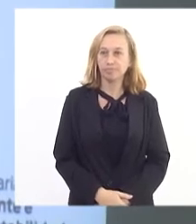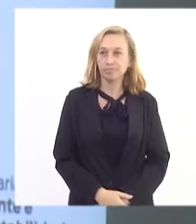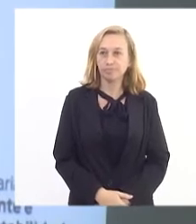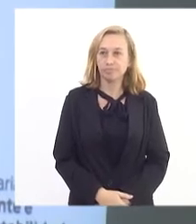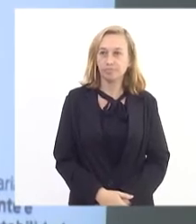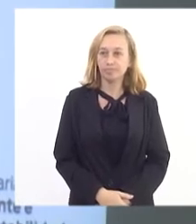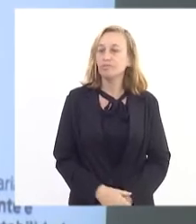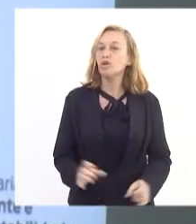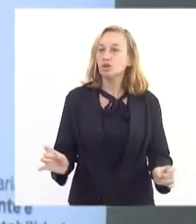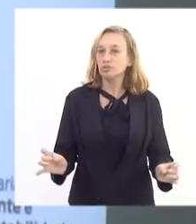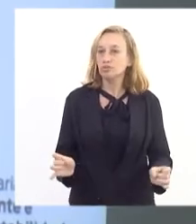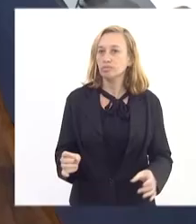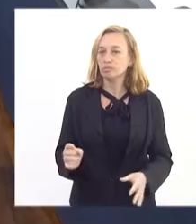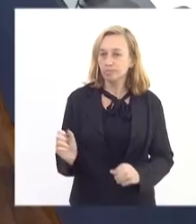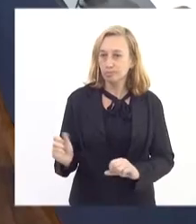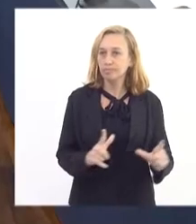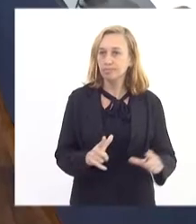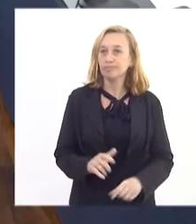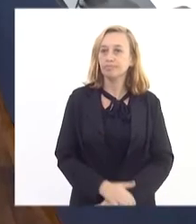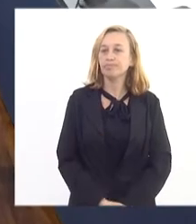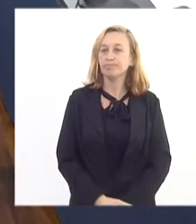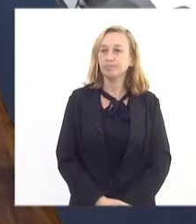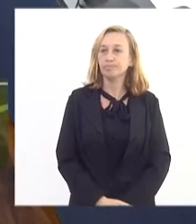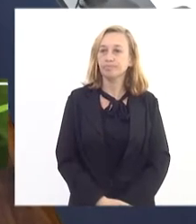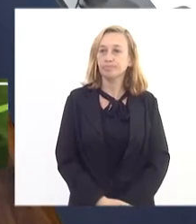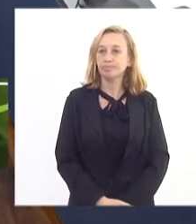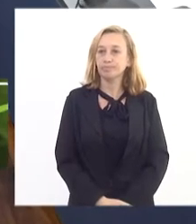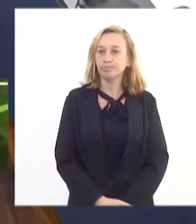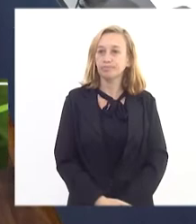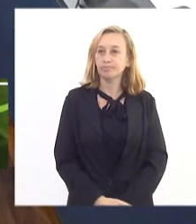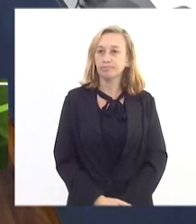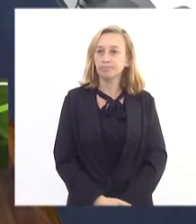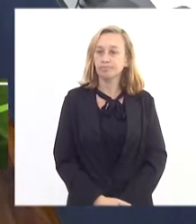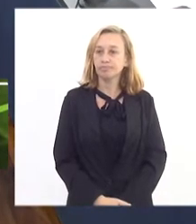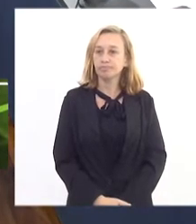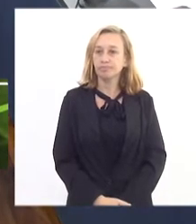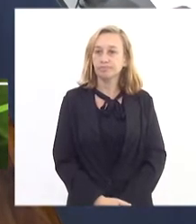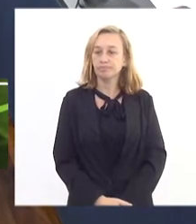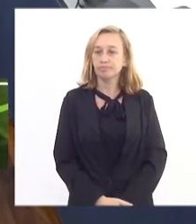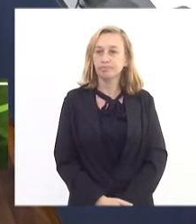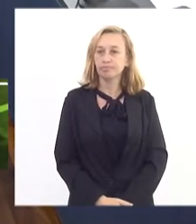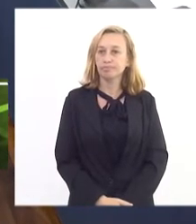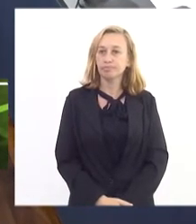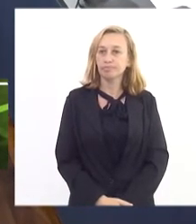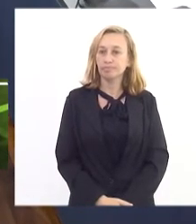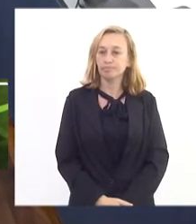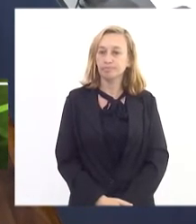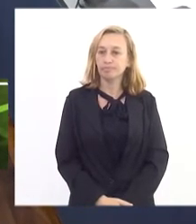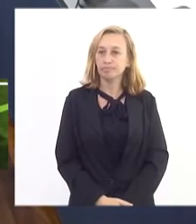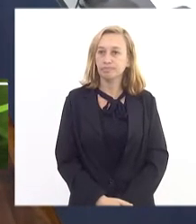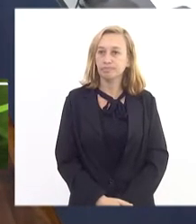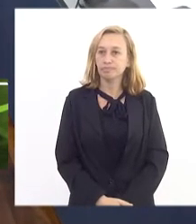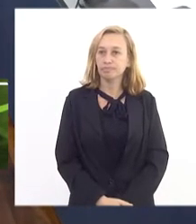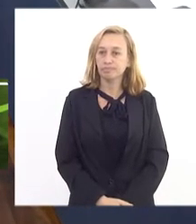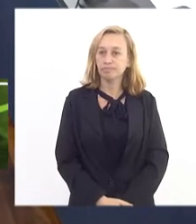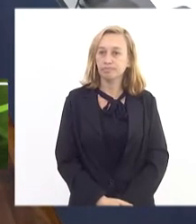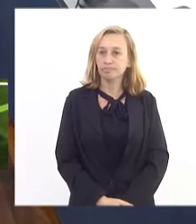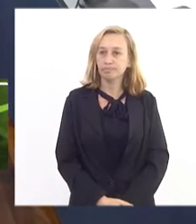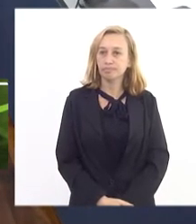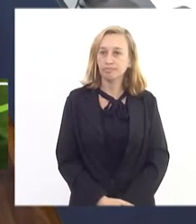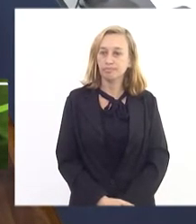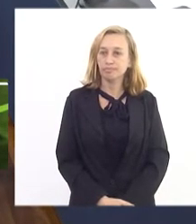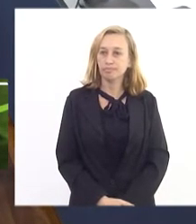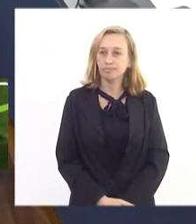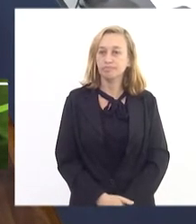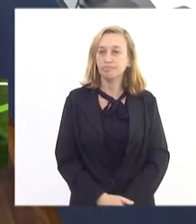querido. Acho que sim, pode passar, mas acho que sim. Vê se acabou, porque eu tenho algumas questões. Pode passar, na verdade é desdobramento, que é sistema